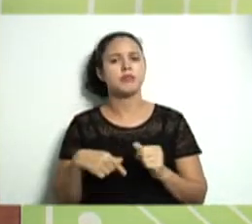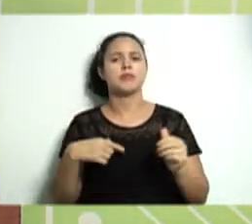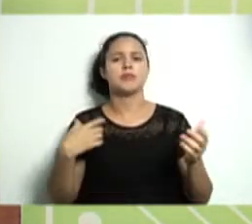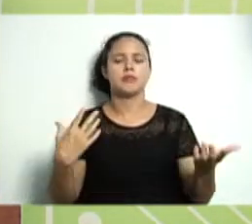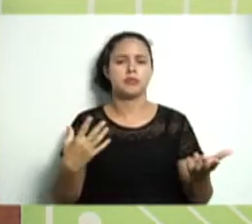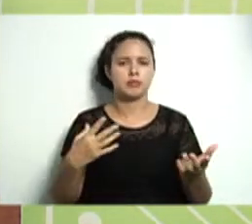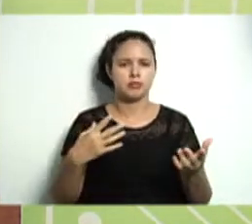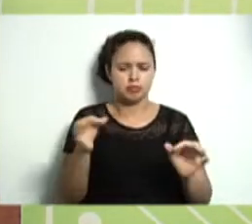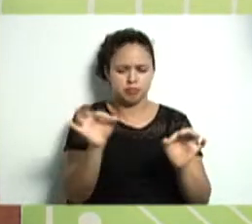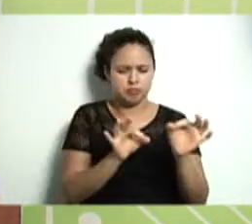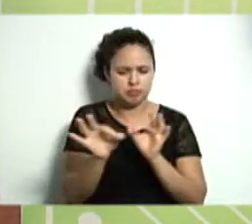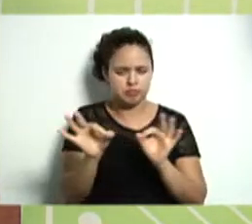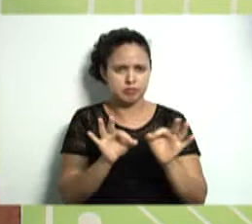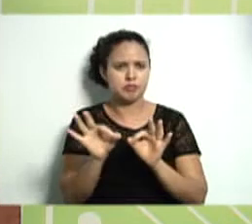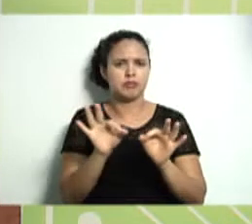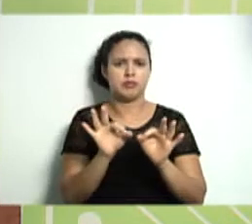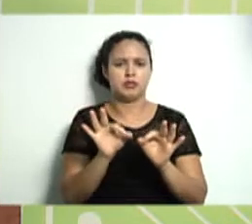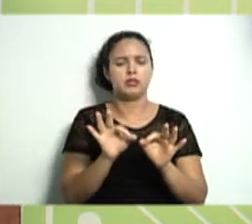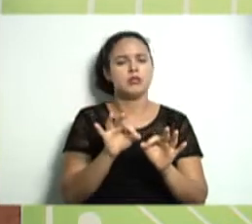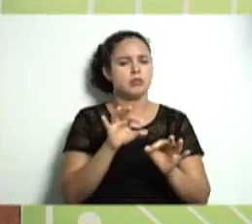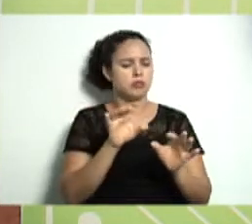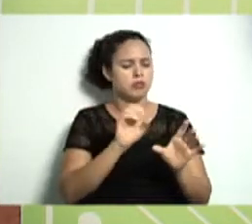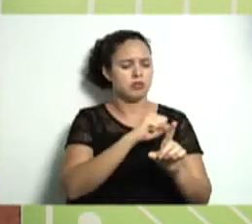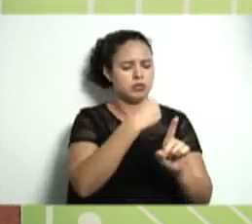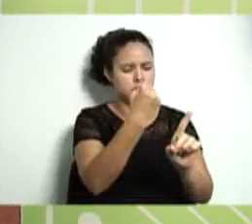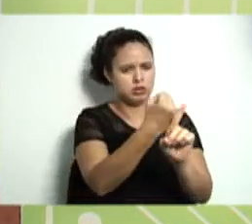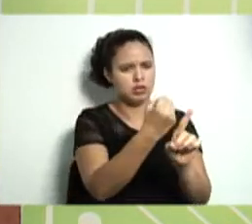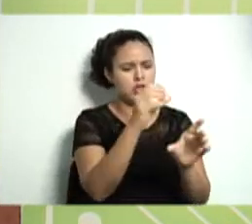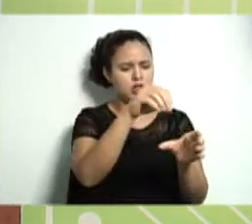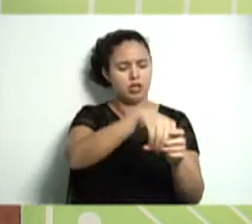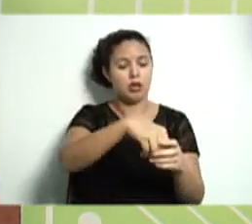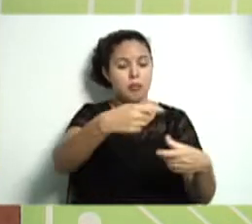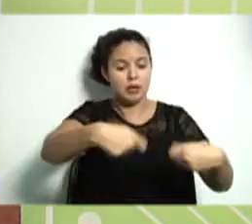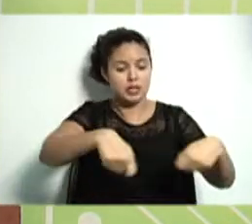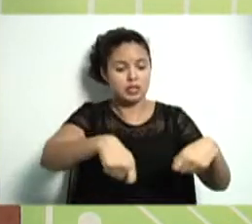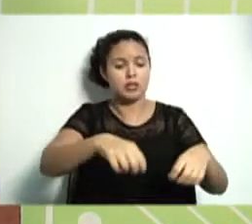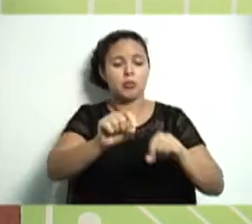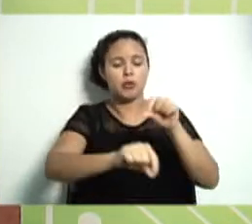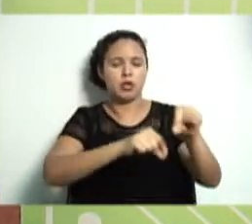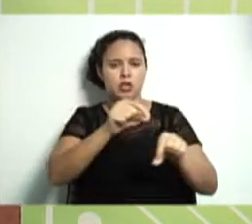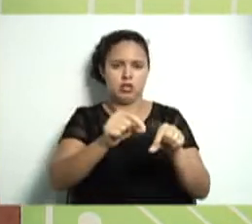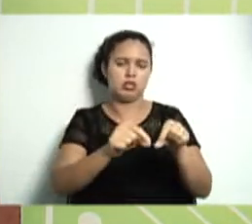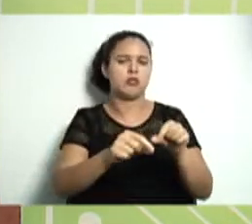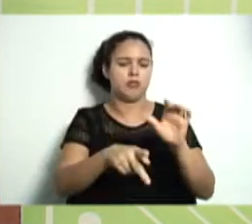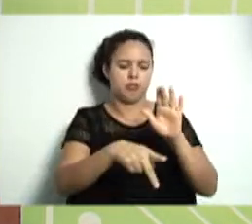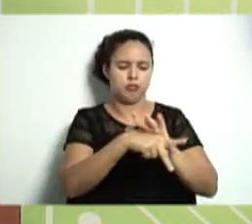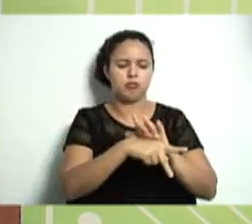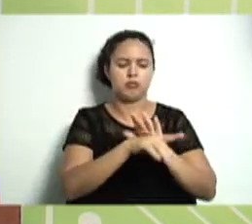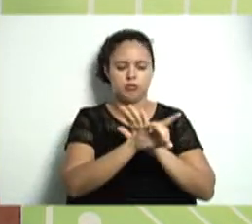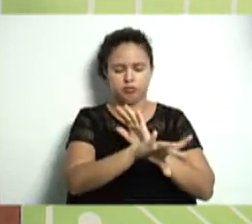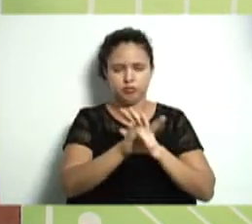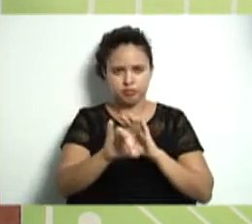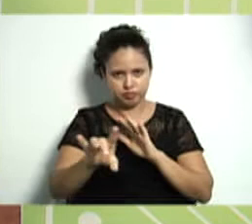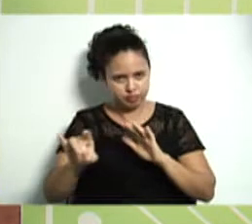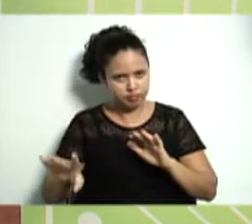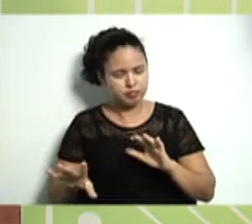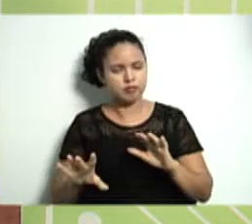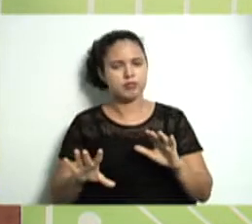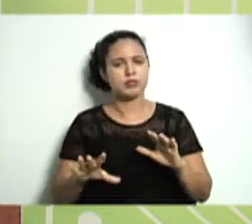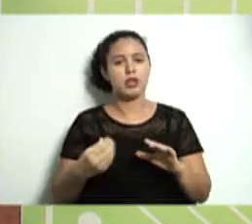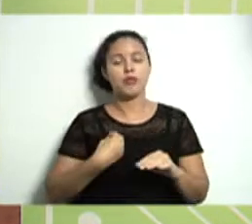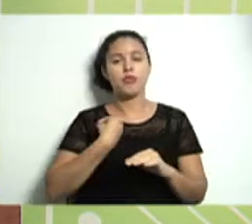às nossas necessidades. As nossas necessidades reais no sentido de biológicas, e as nossas